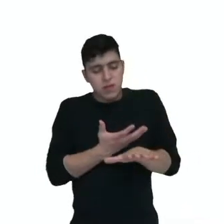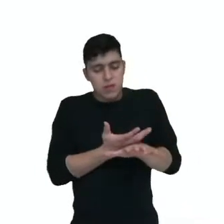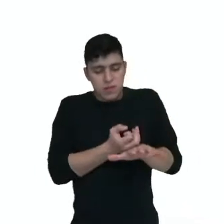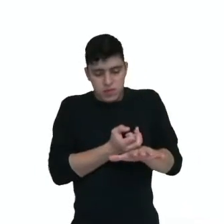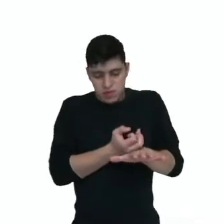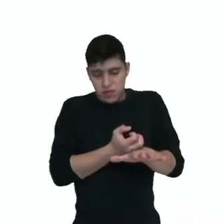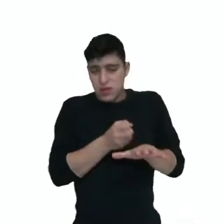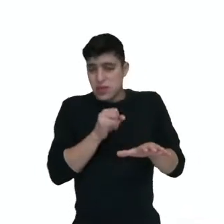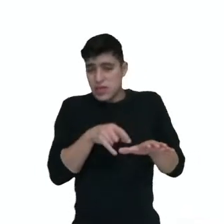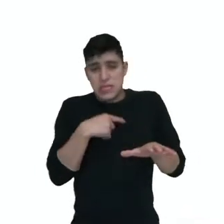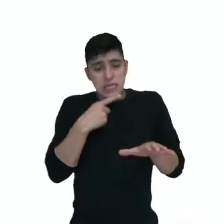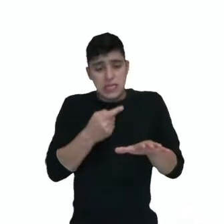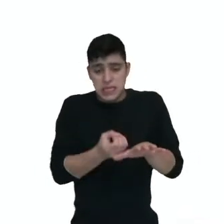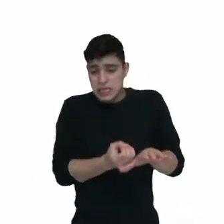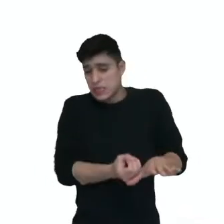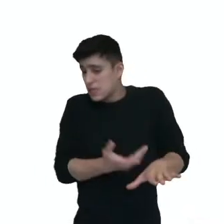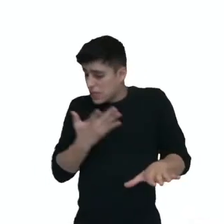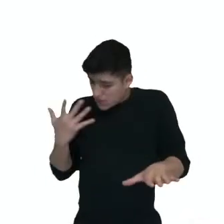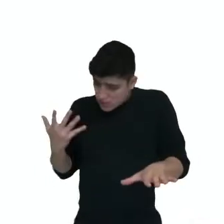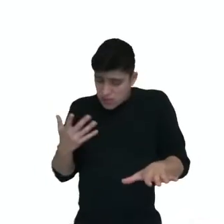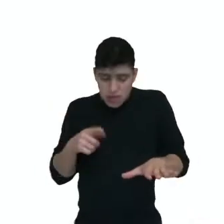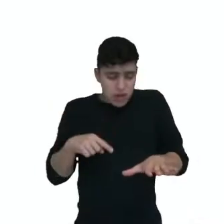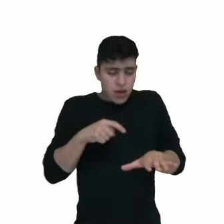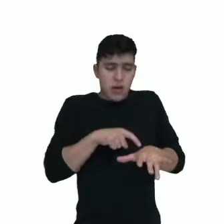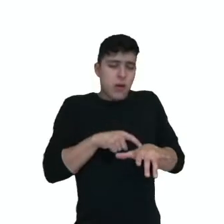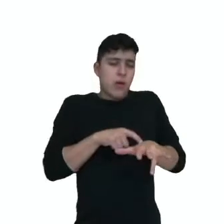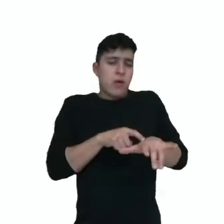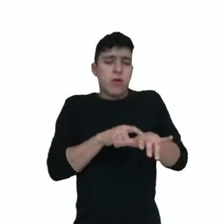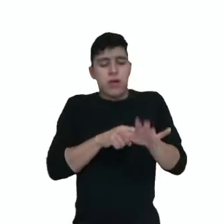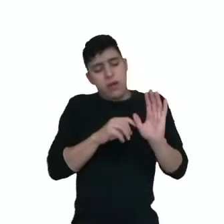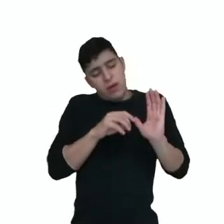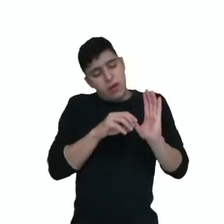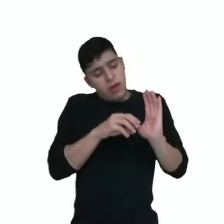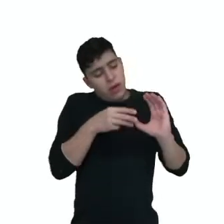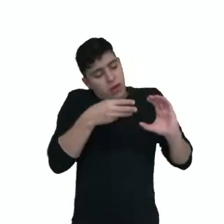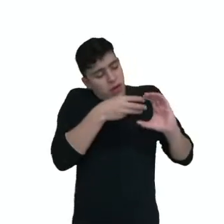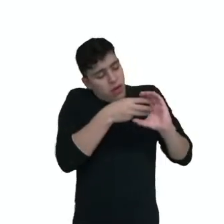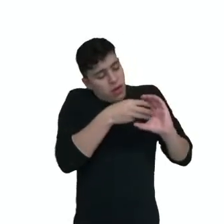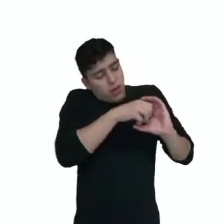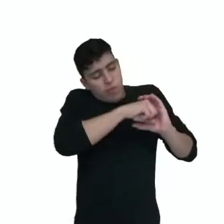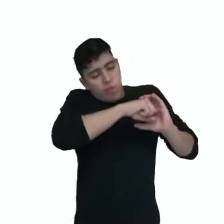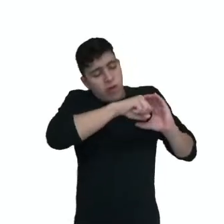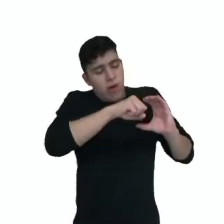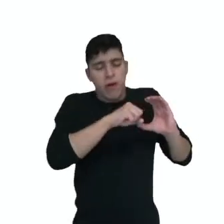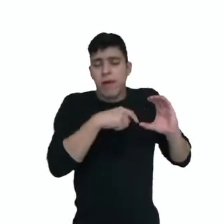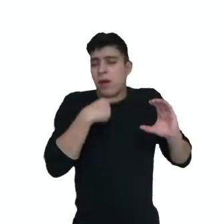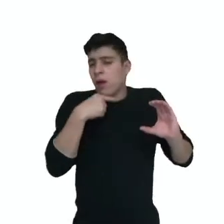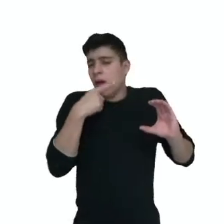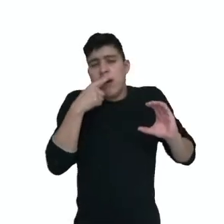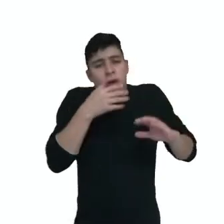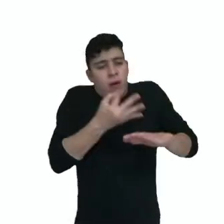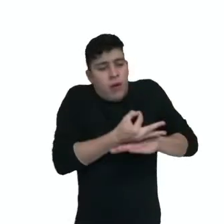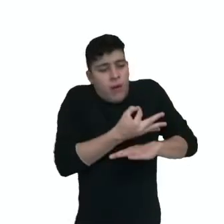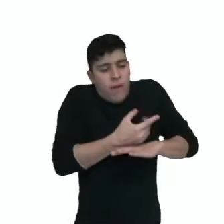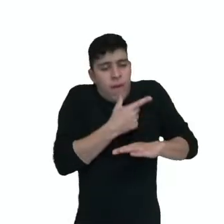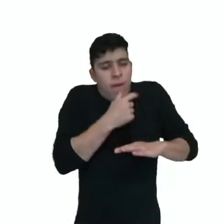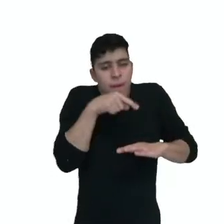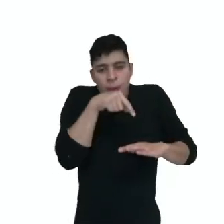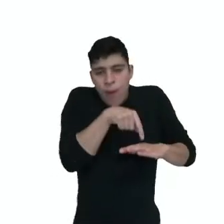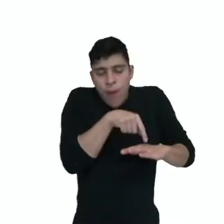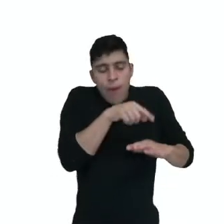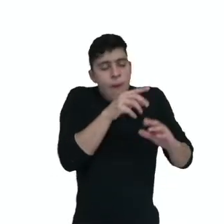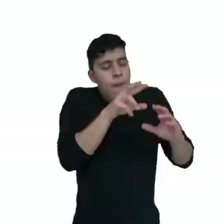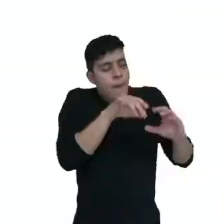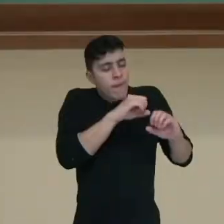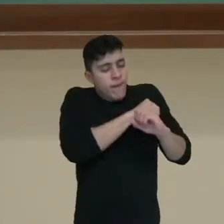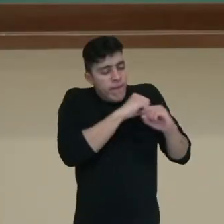uma regulação disso, dessa quantidade de água, a célula pode estourar, não dá conta dessa quantidade absurda de água que pode vir a entrar